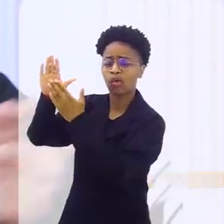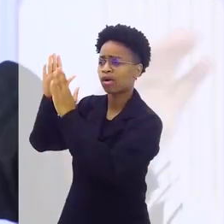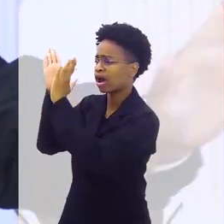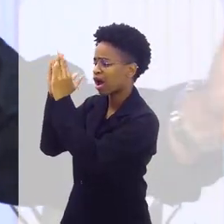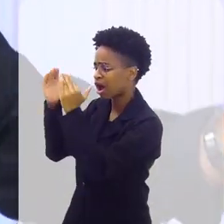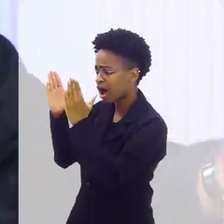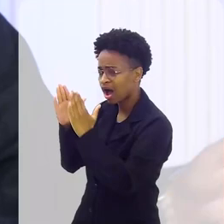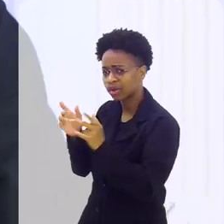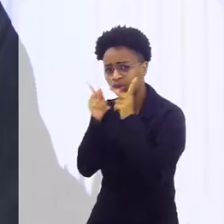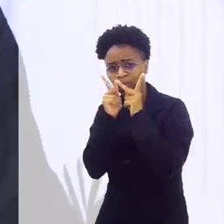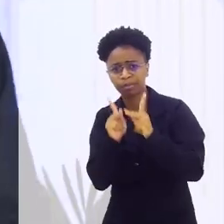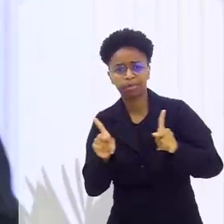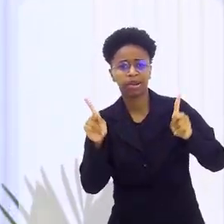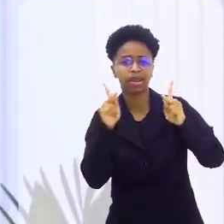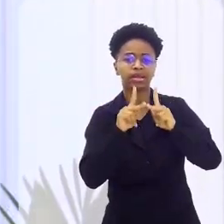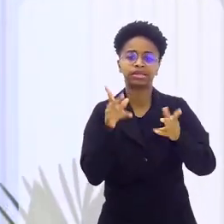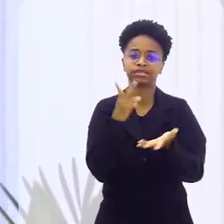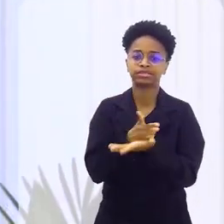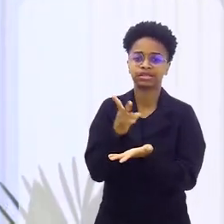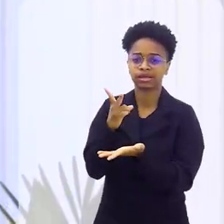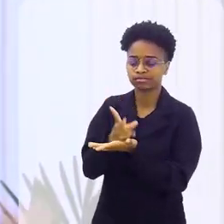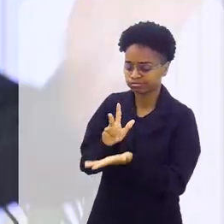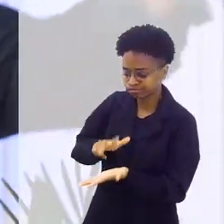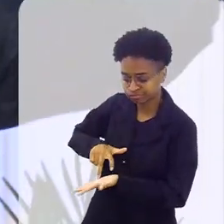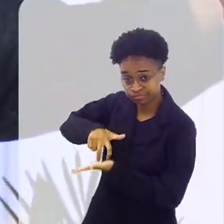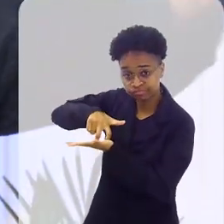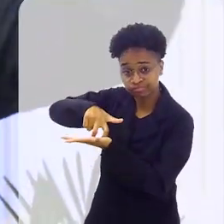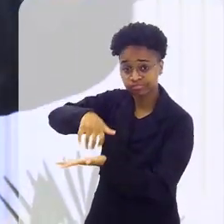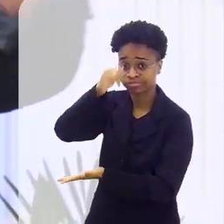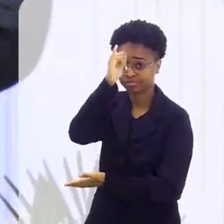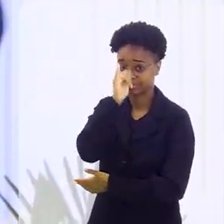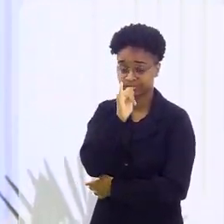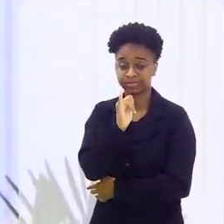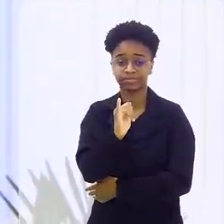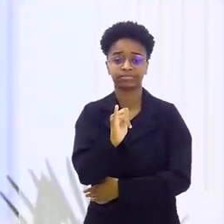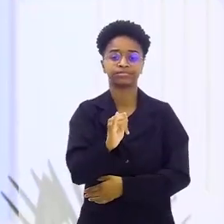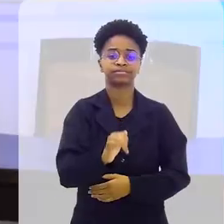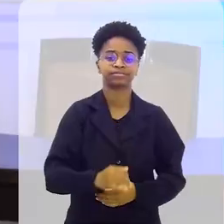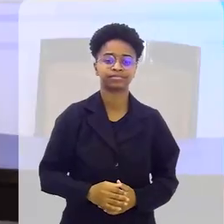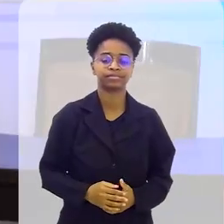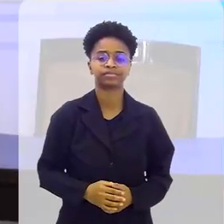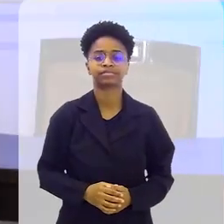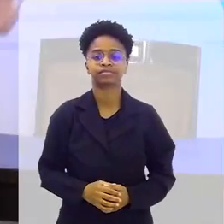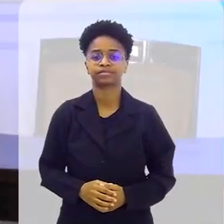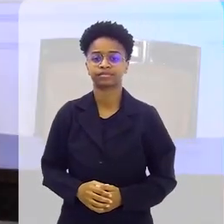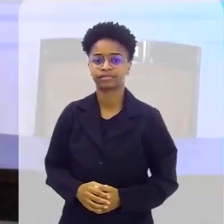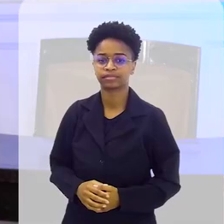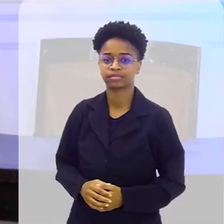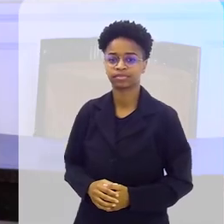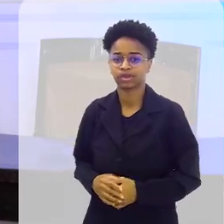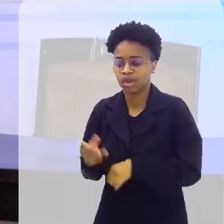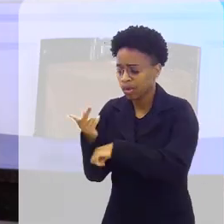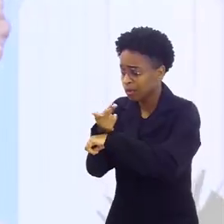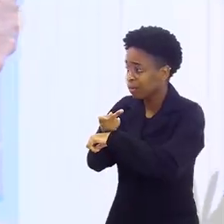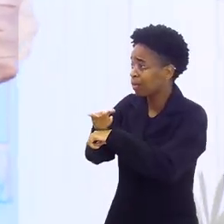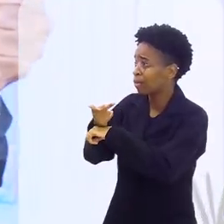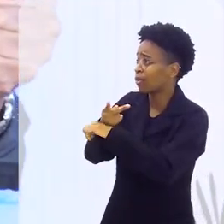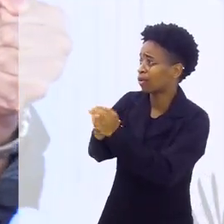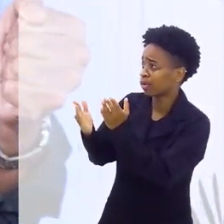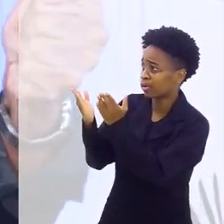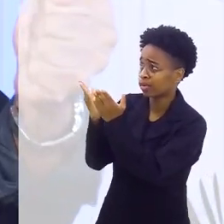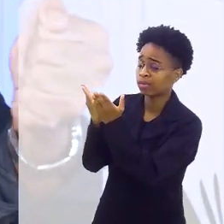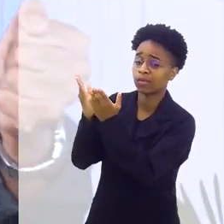louvando, adorando e pregando, prostrado e profetizando, buscando o ide